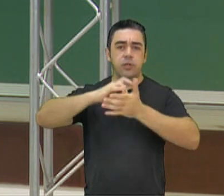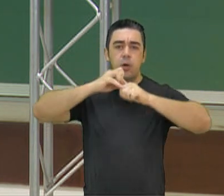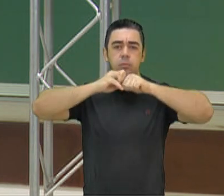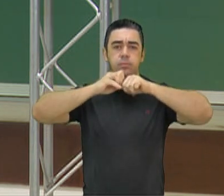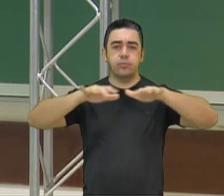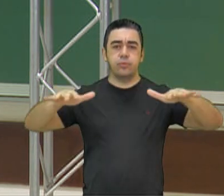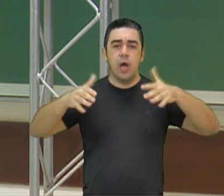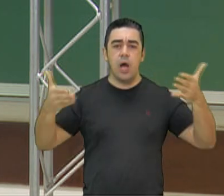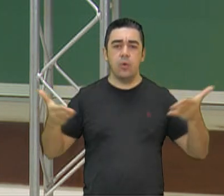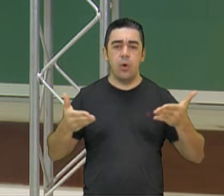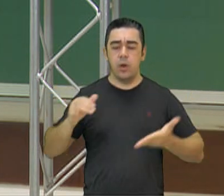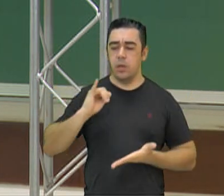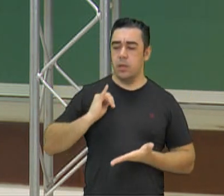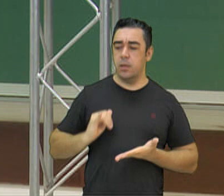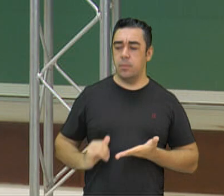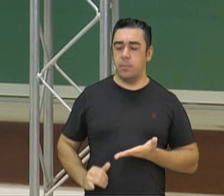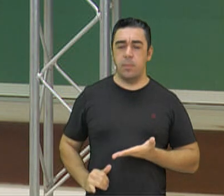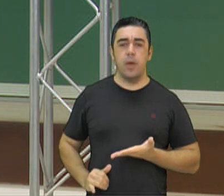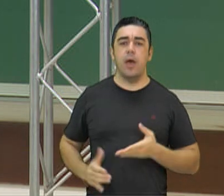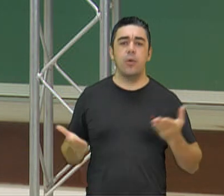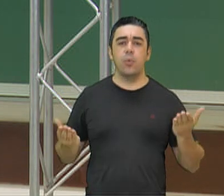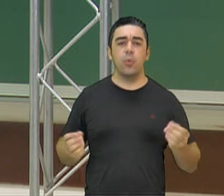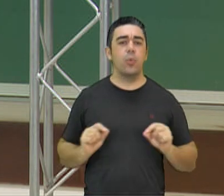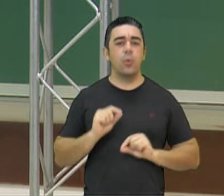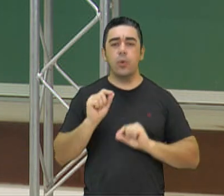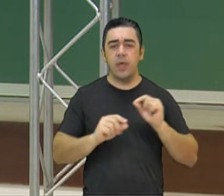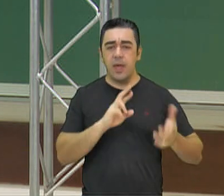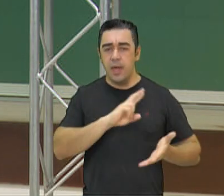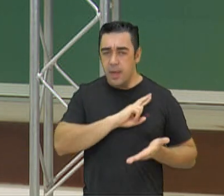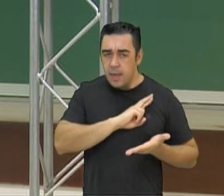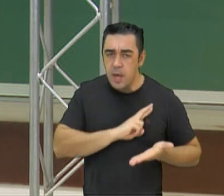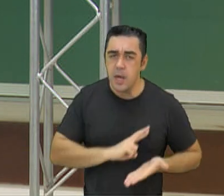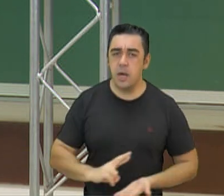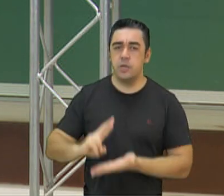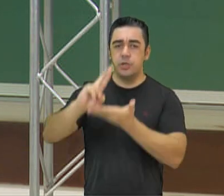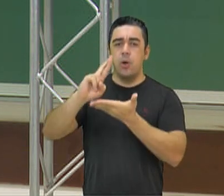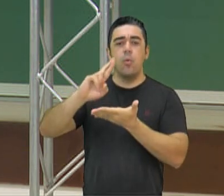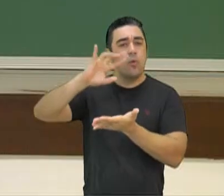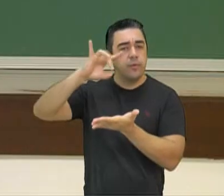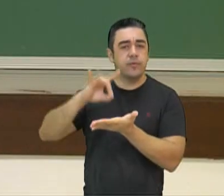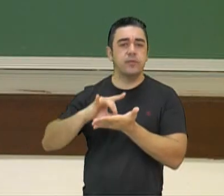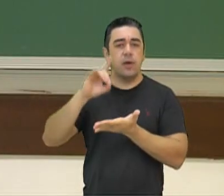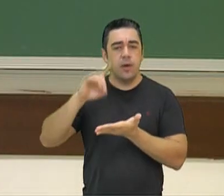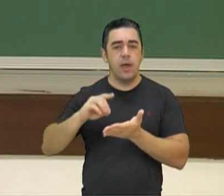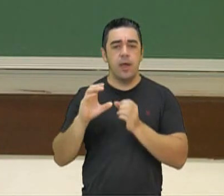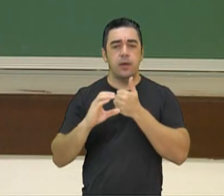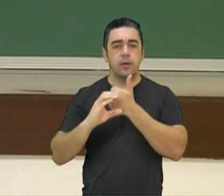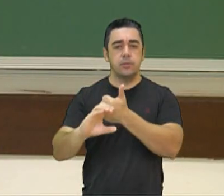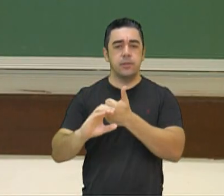agora no Império Romano o cristianismo é a religião oficial.